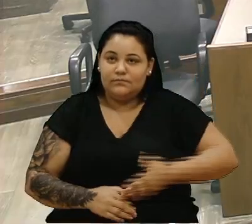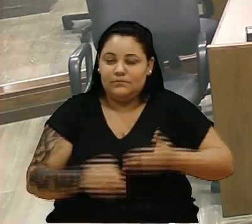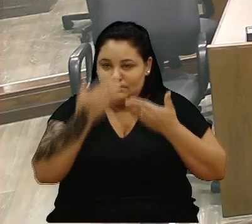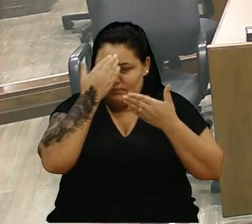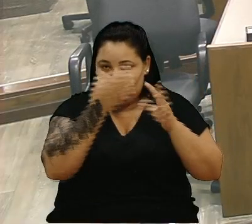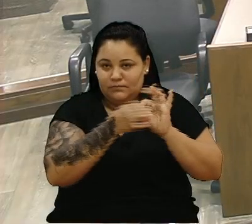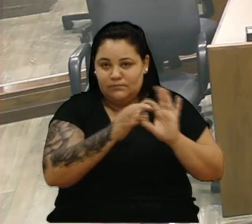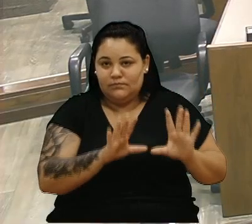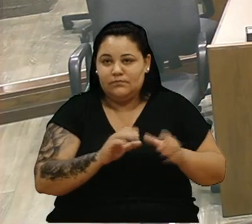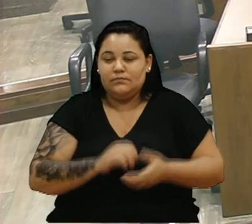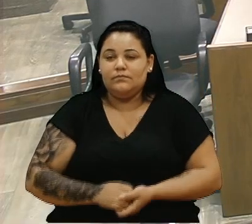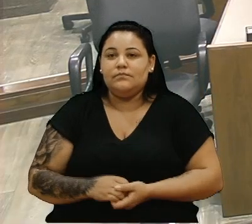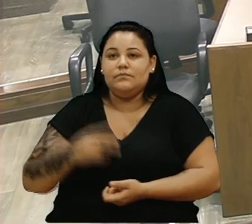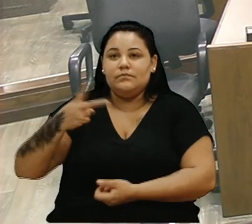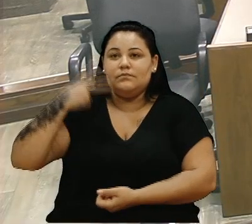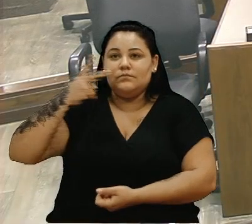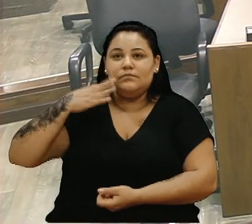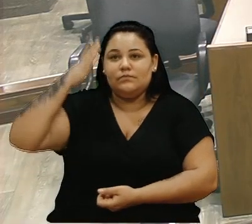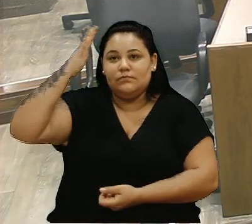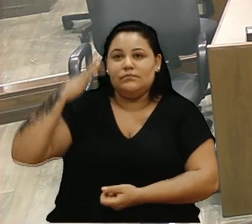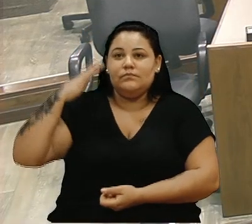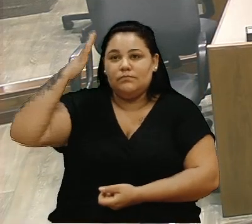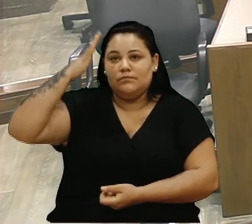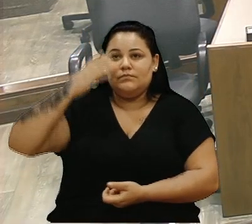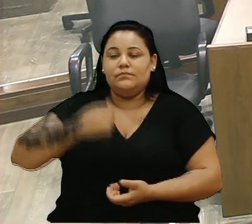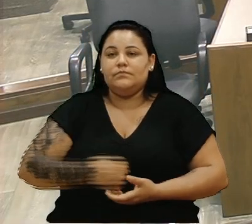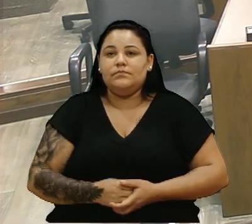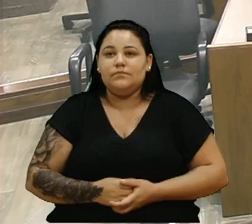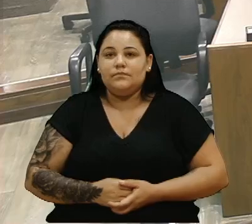Agradece a mimão, vereadora Daiane Mello.